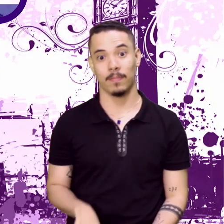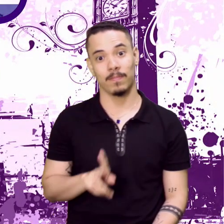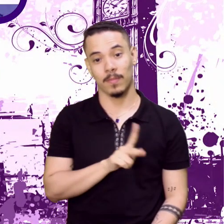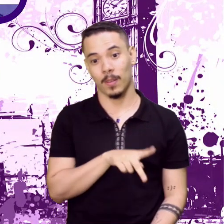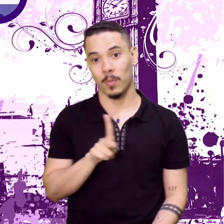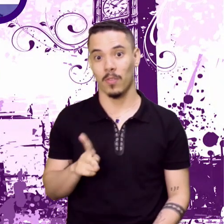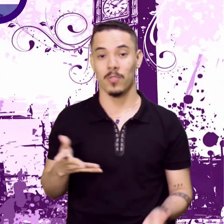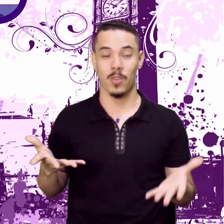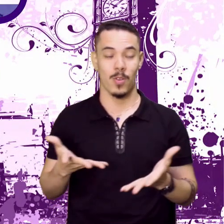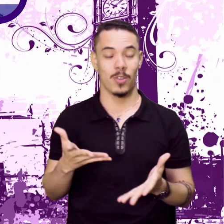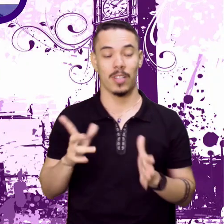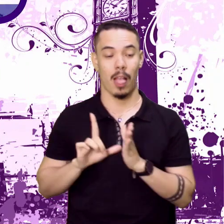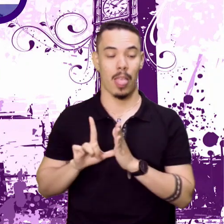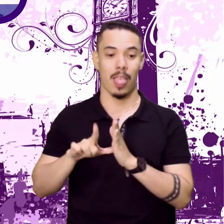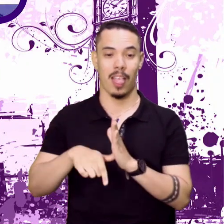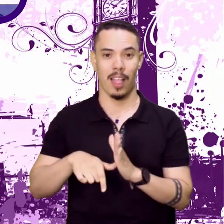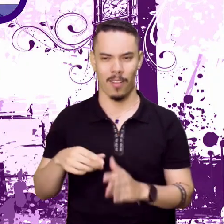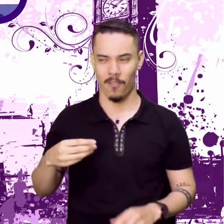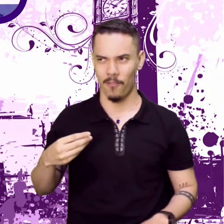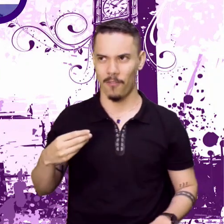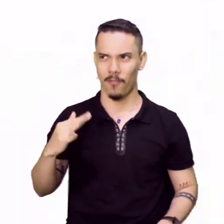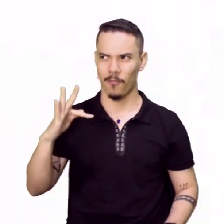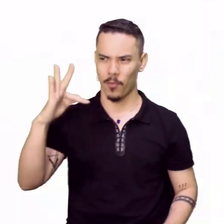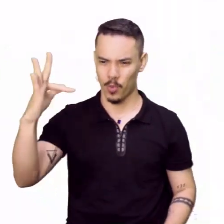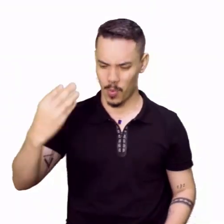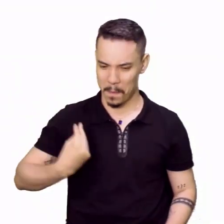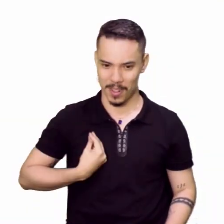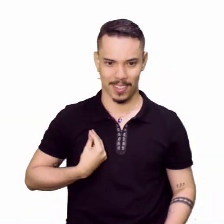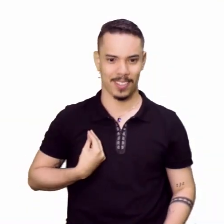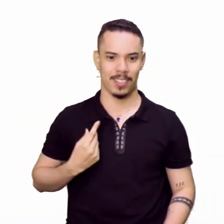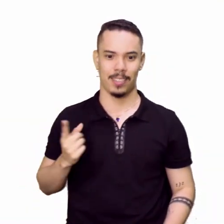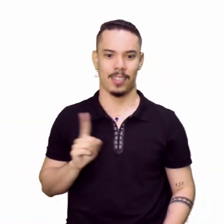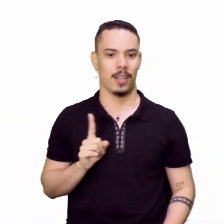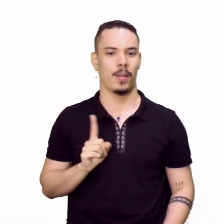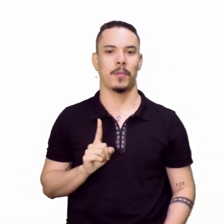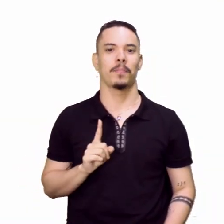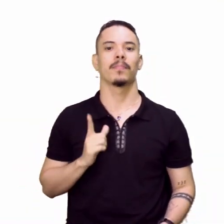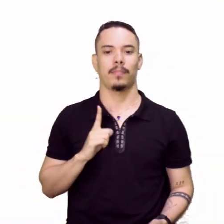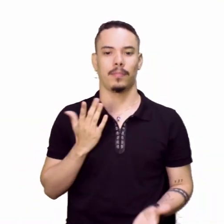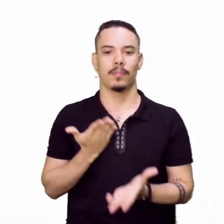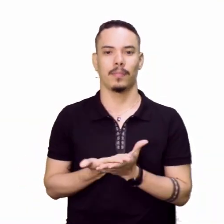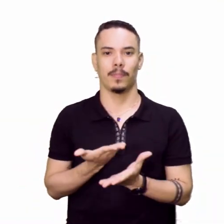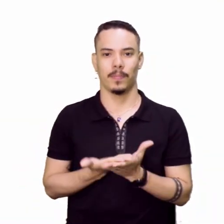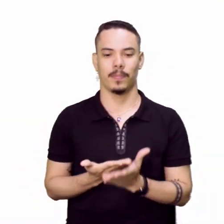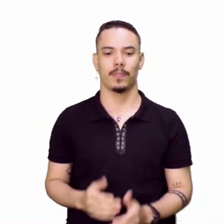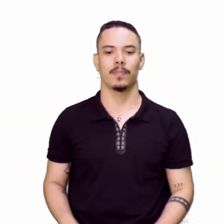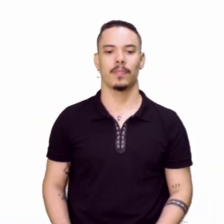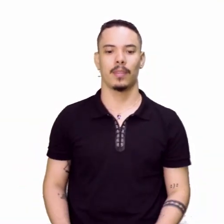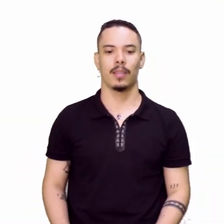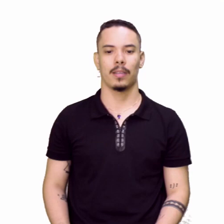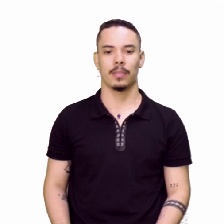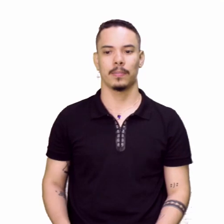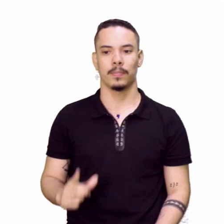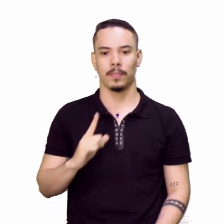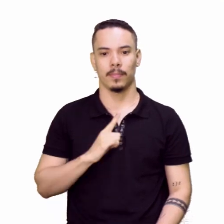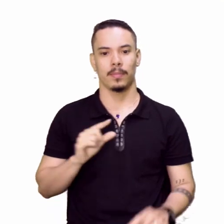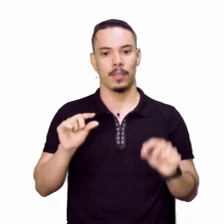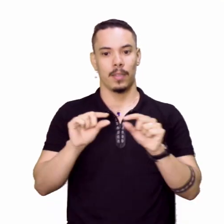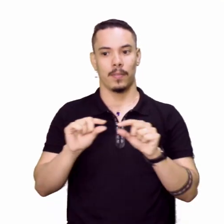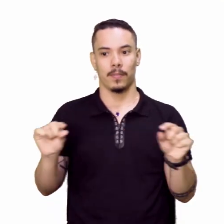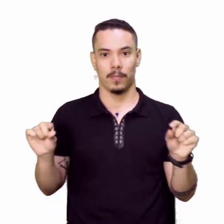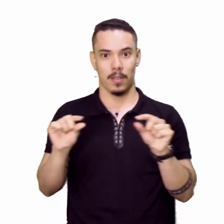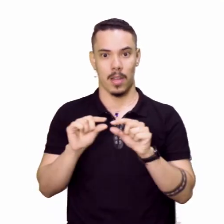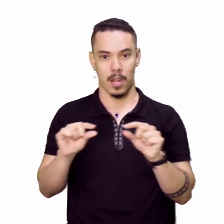meio coisada hoje né porque futuro com presente é a loucura mas aí temos a nossa aula e temos essa frase que é uma frase